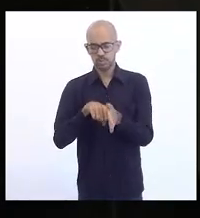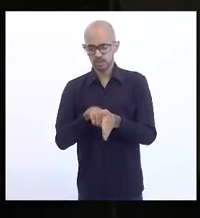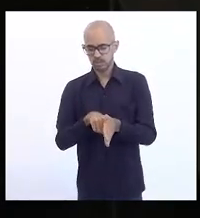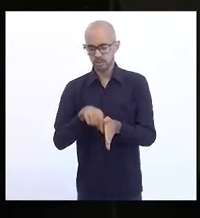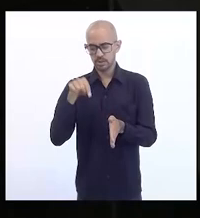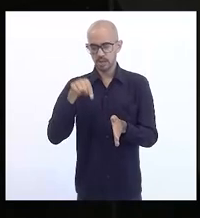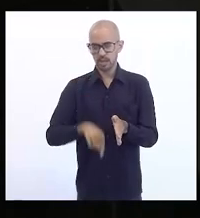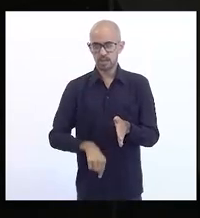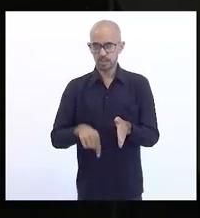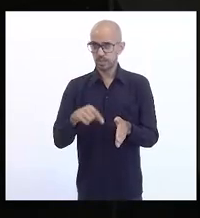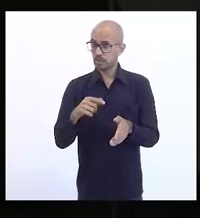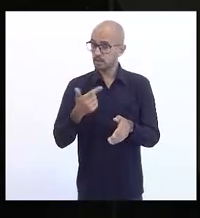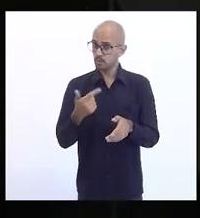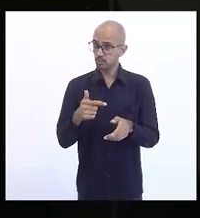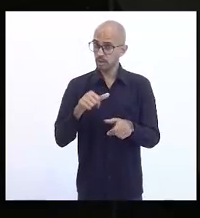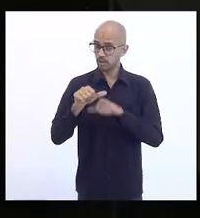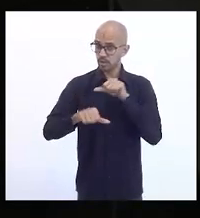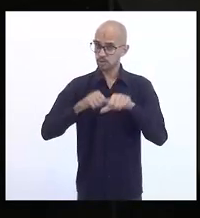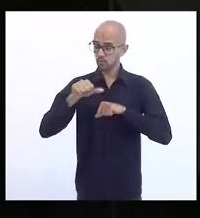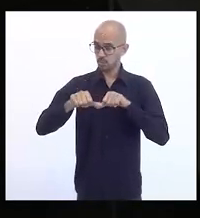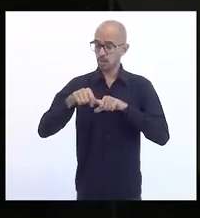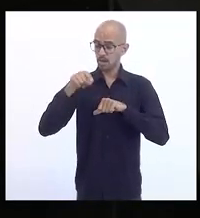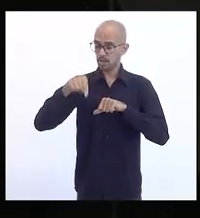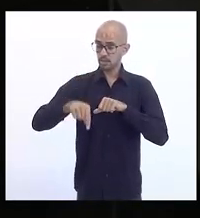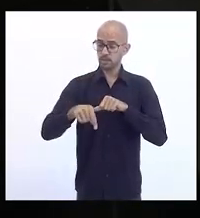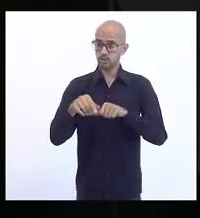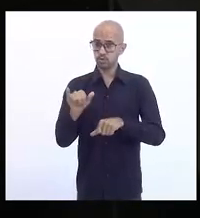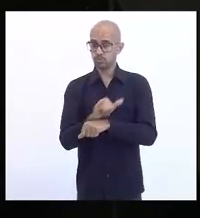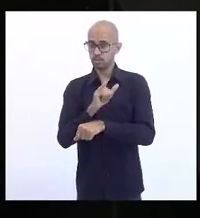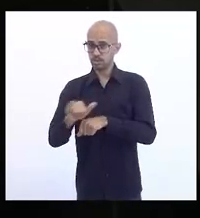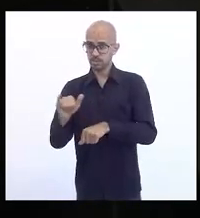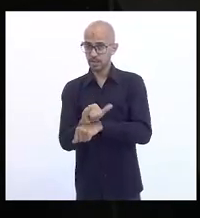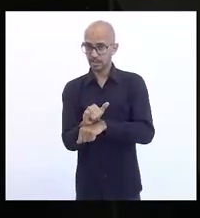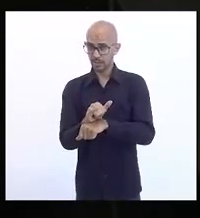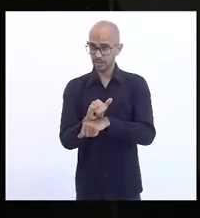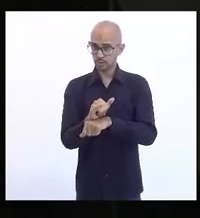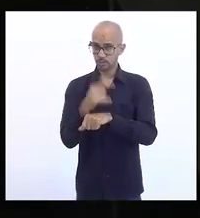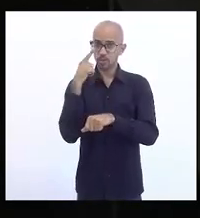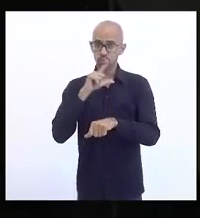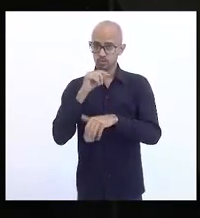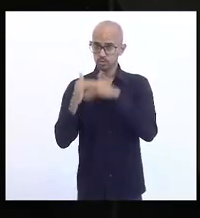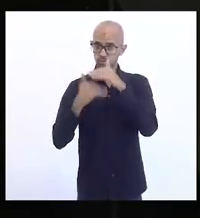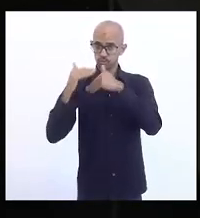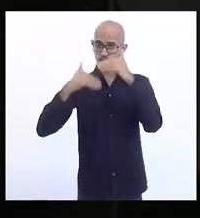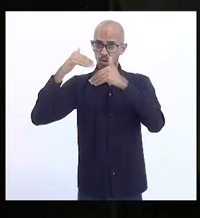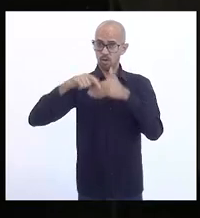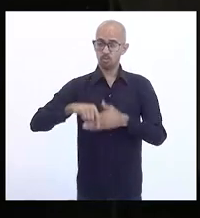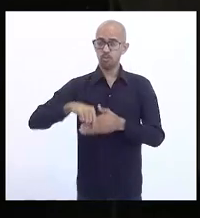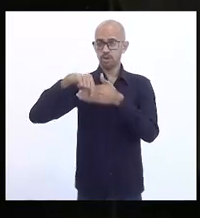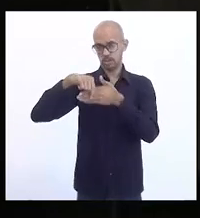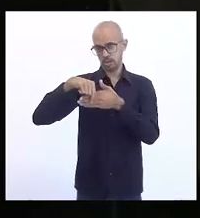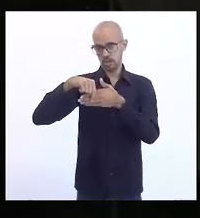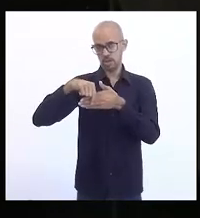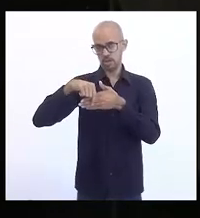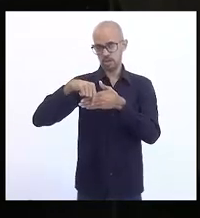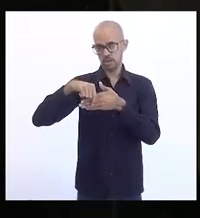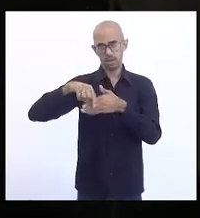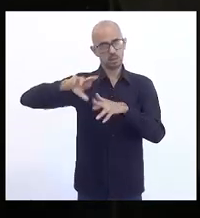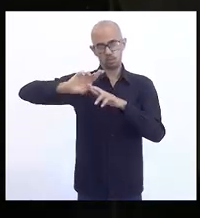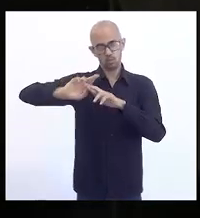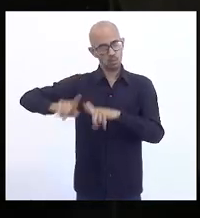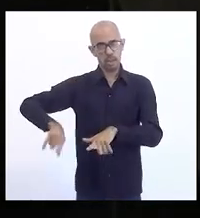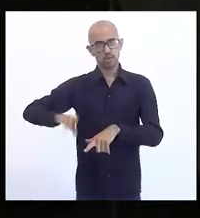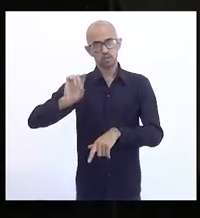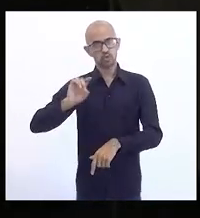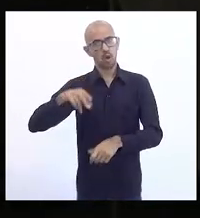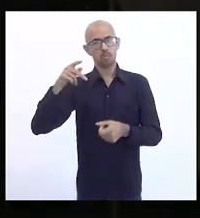não transforma isso numa grande vantagem competitiva? Não, pessoal. A nossa grande vantagem competitiva não é apenas